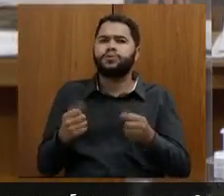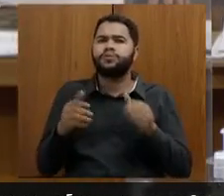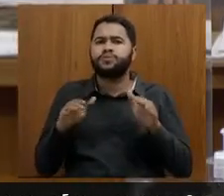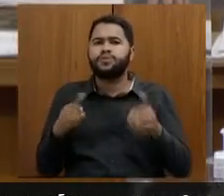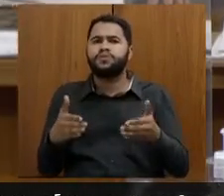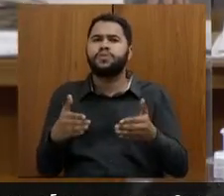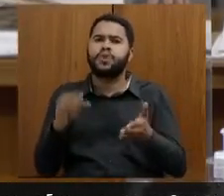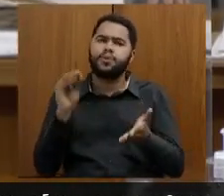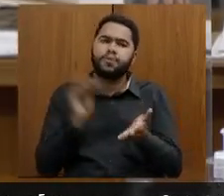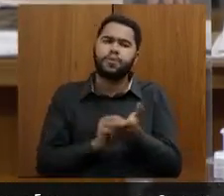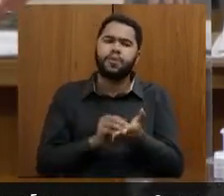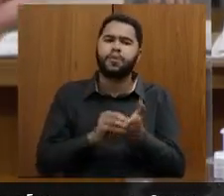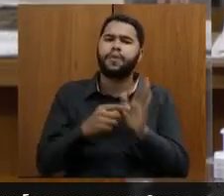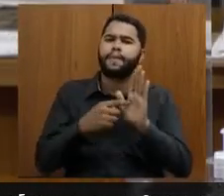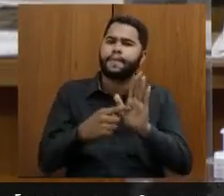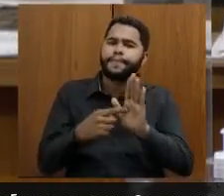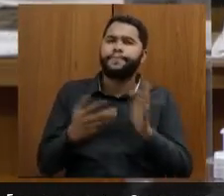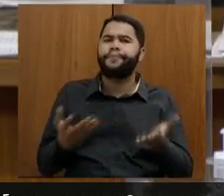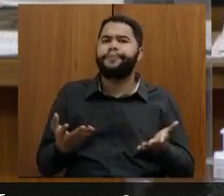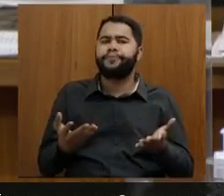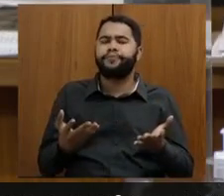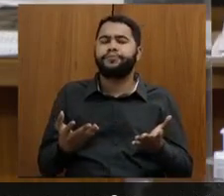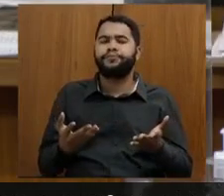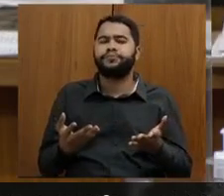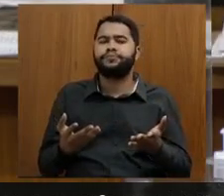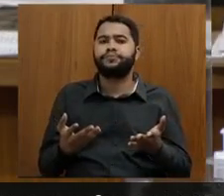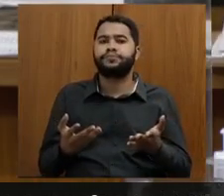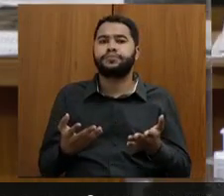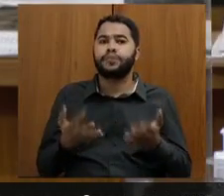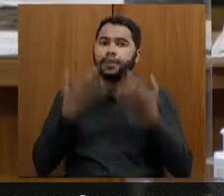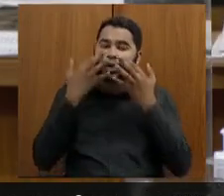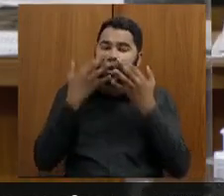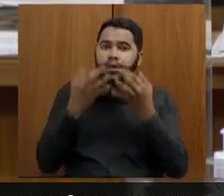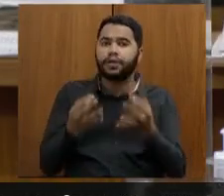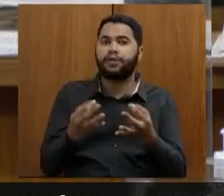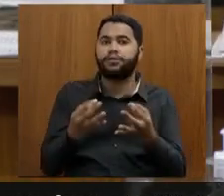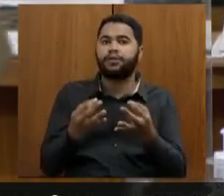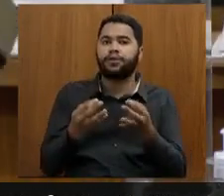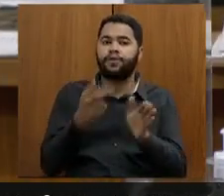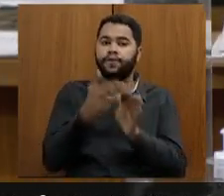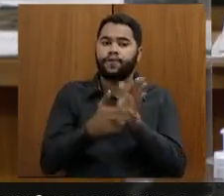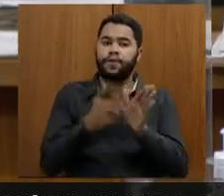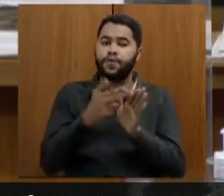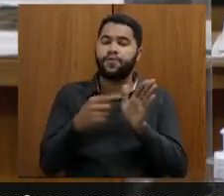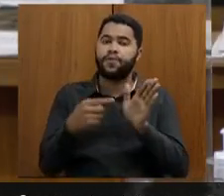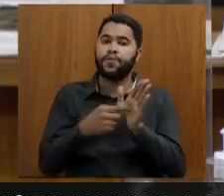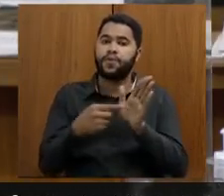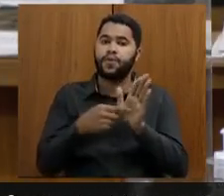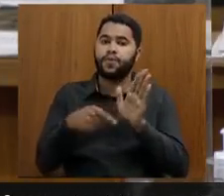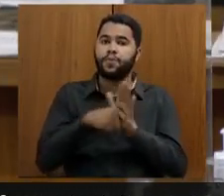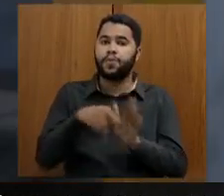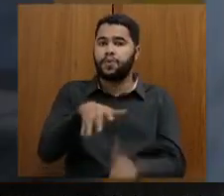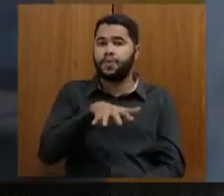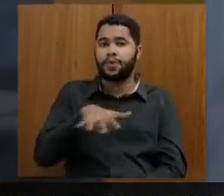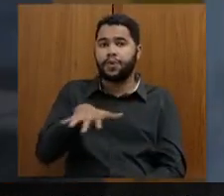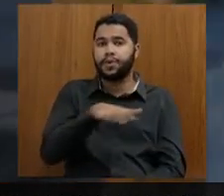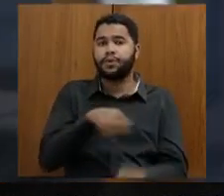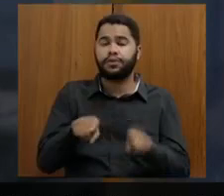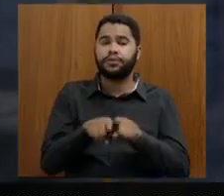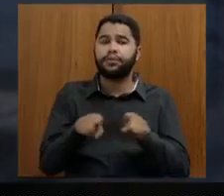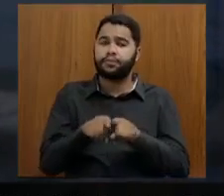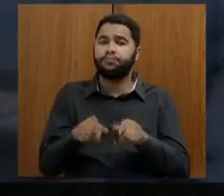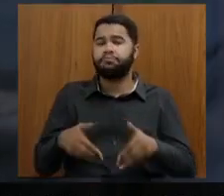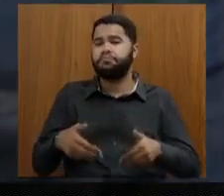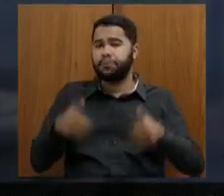direcionada por coloca o indicador por exemplo na uma atenção pela ferrovia dentro daquilo que a da nossa área né e